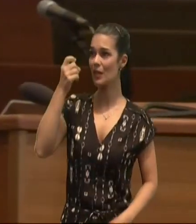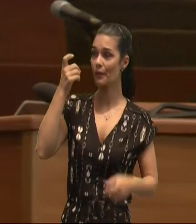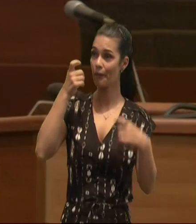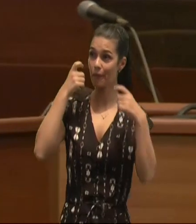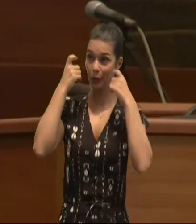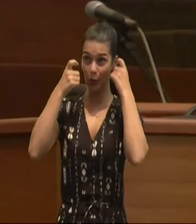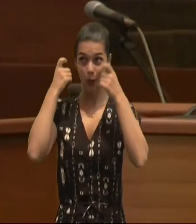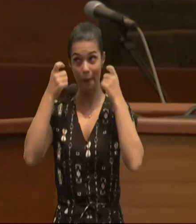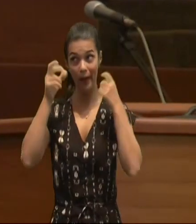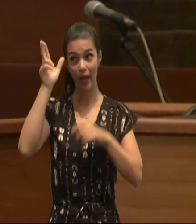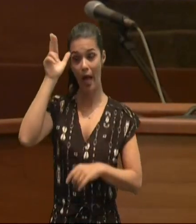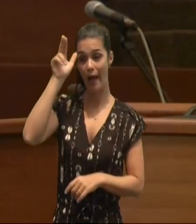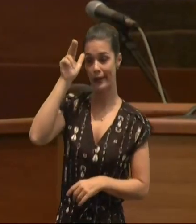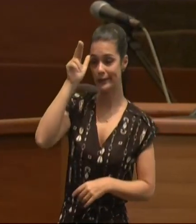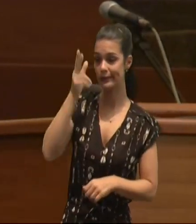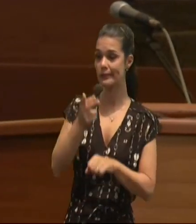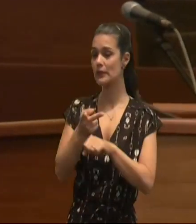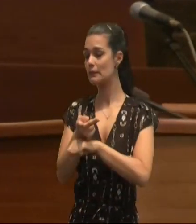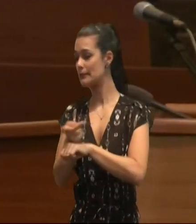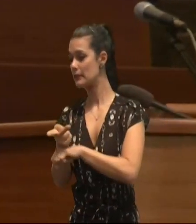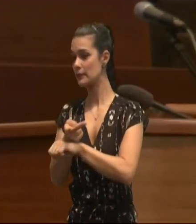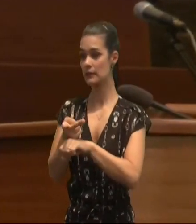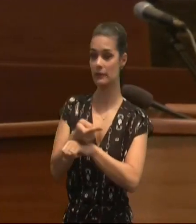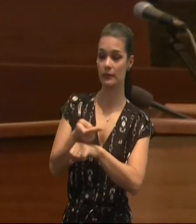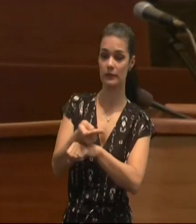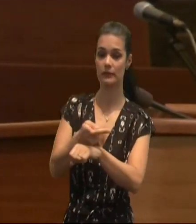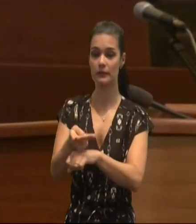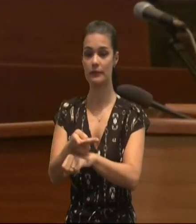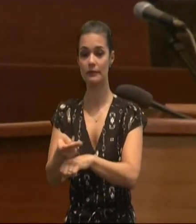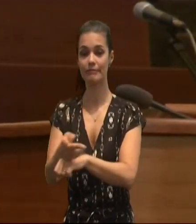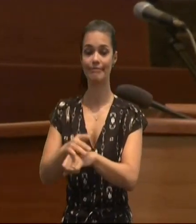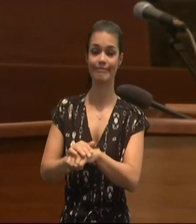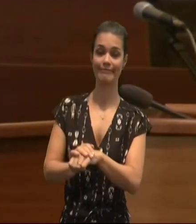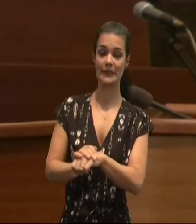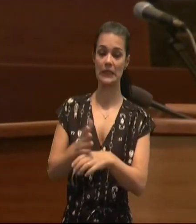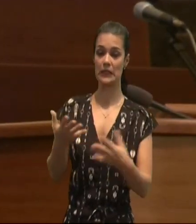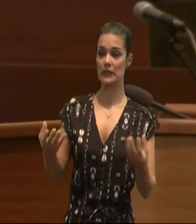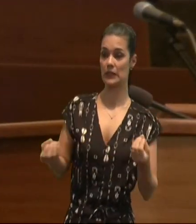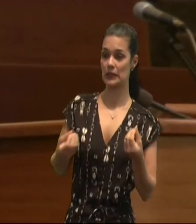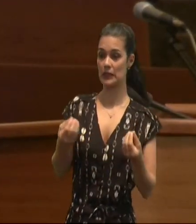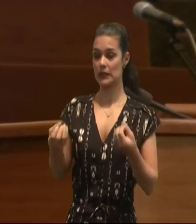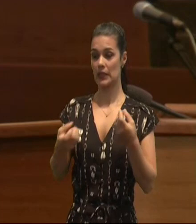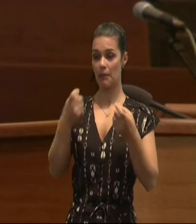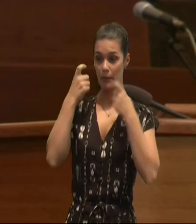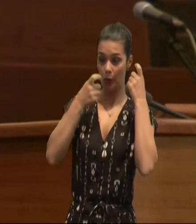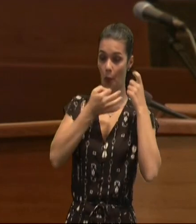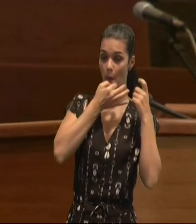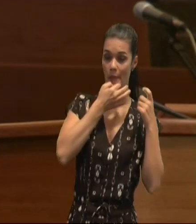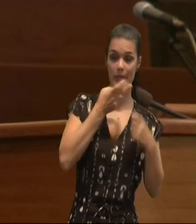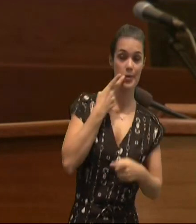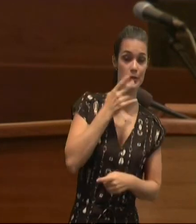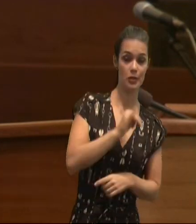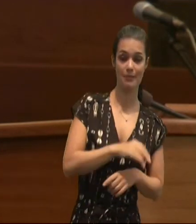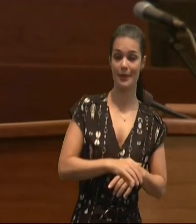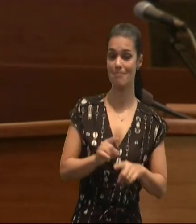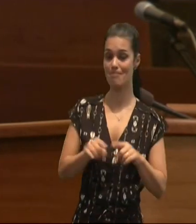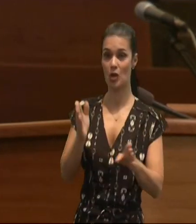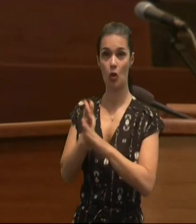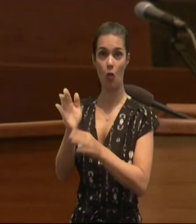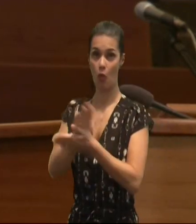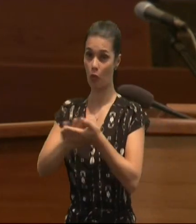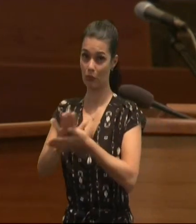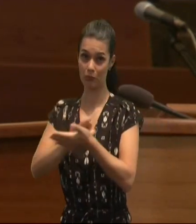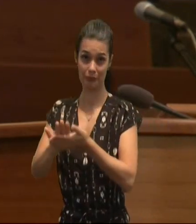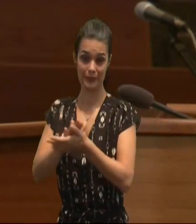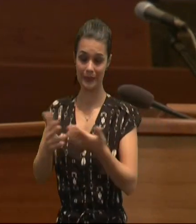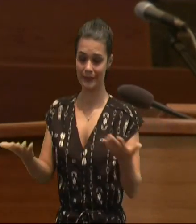com as jumentas e preocupado com o que o seu pai estava a pensar a respeito deles, não encontraram as jumentas e eles também haviam